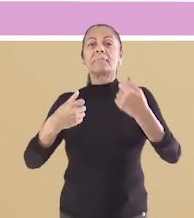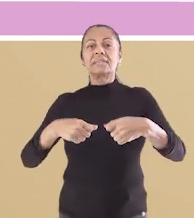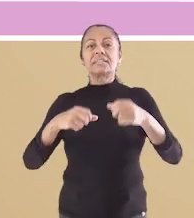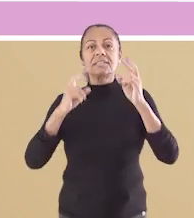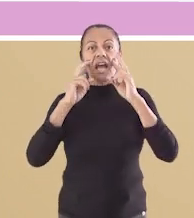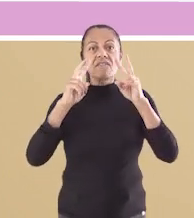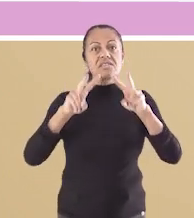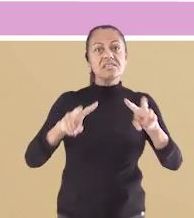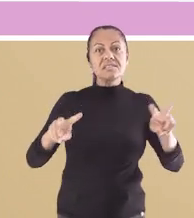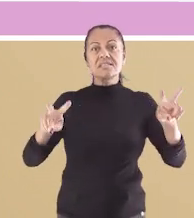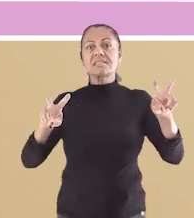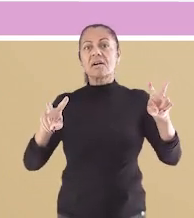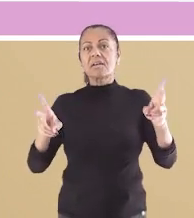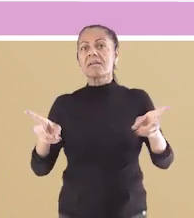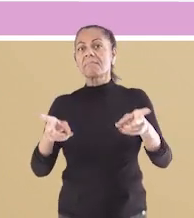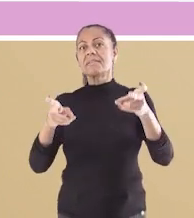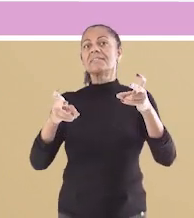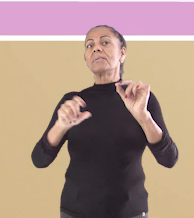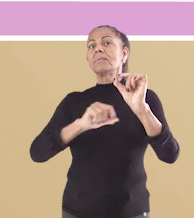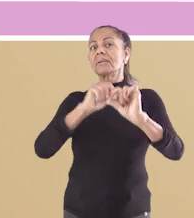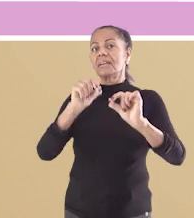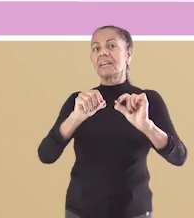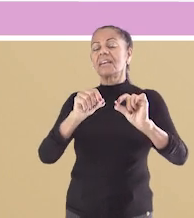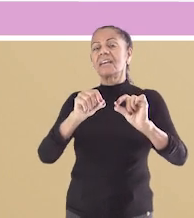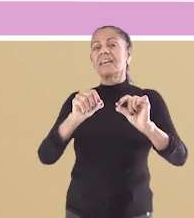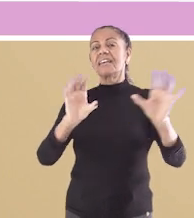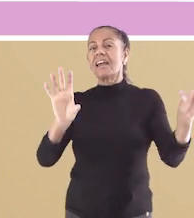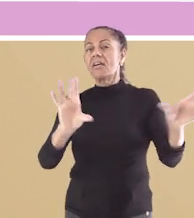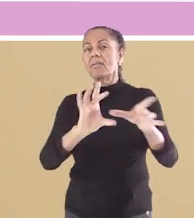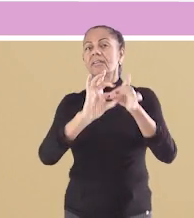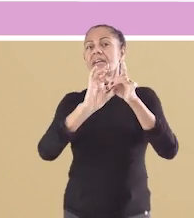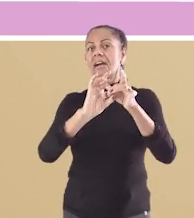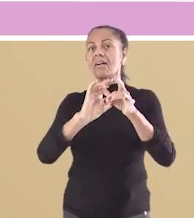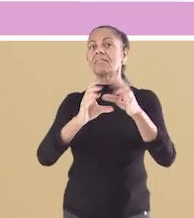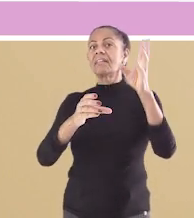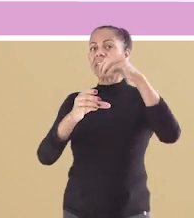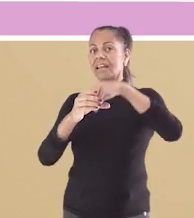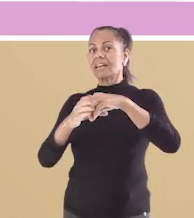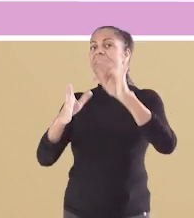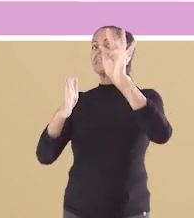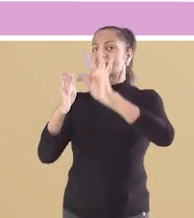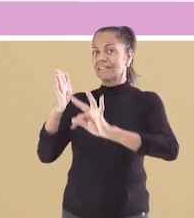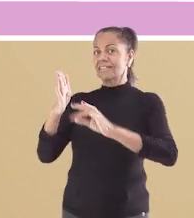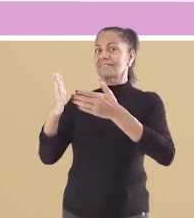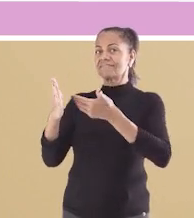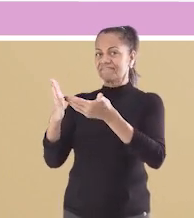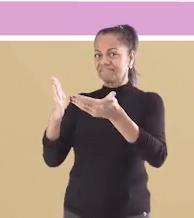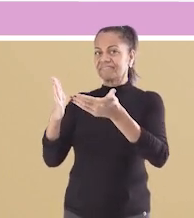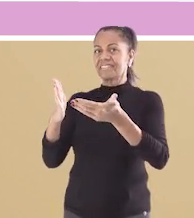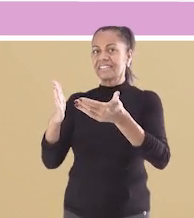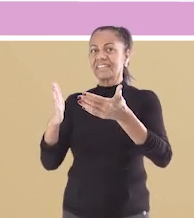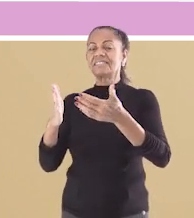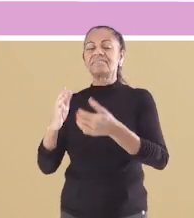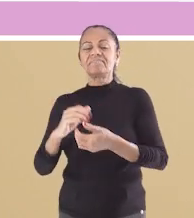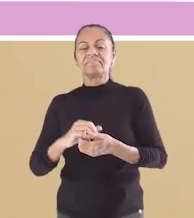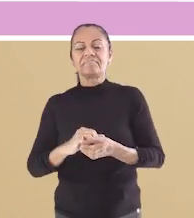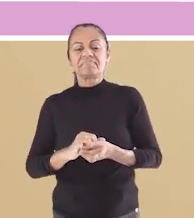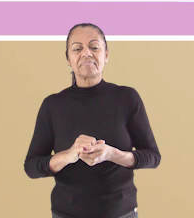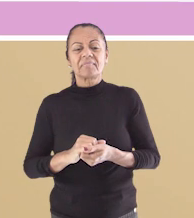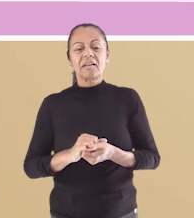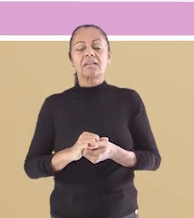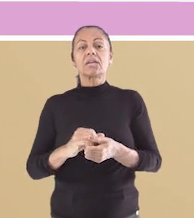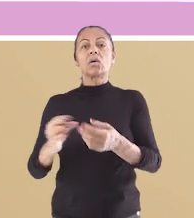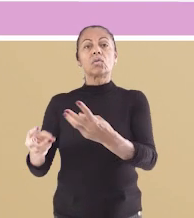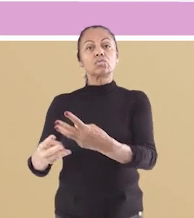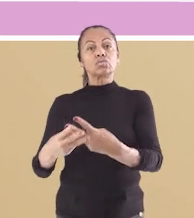a busca por uma sociedade melhor. É considerando essa visão que devemos interpretar os textos